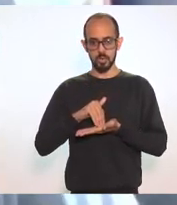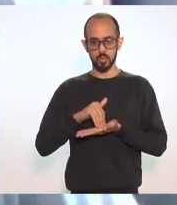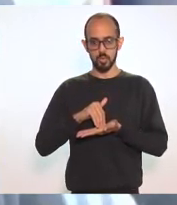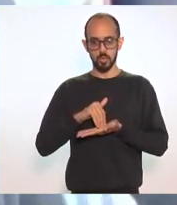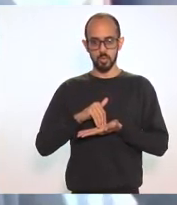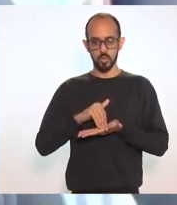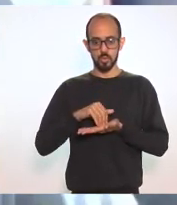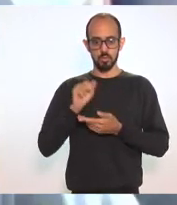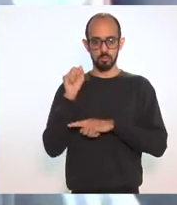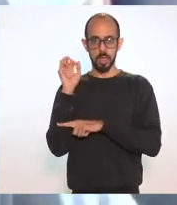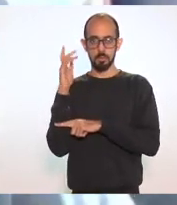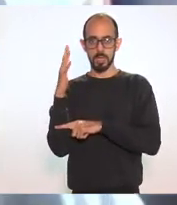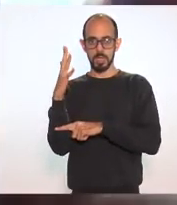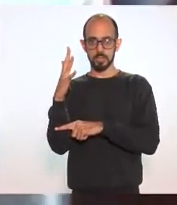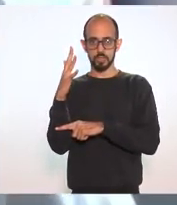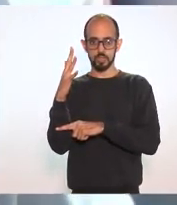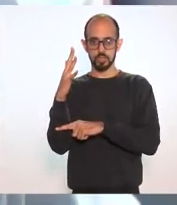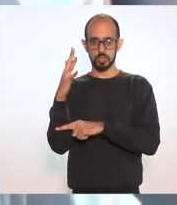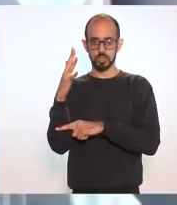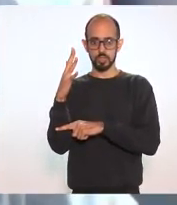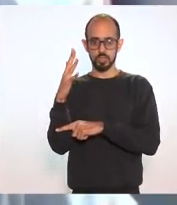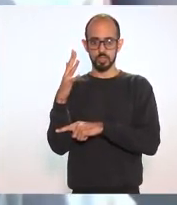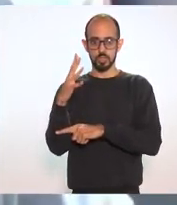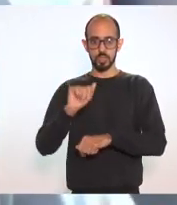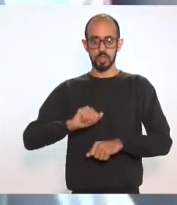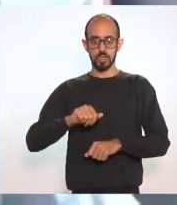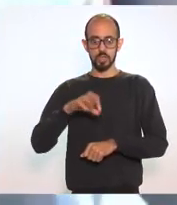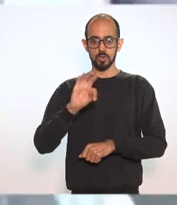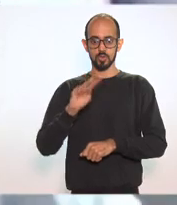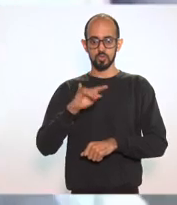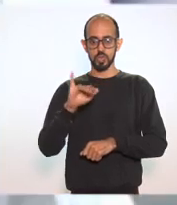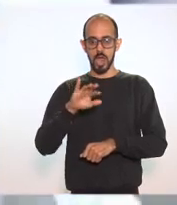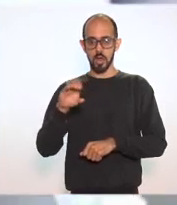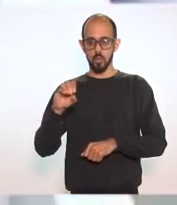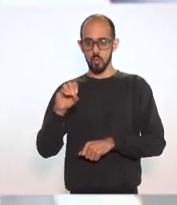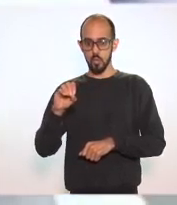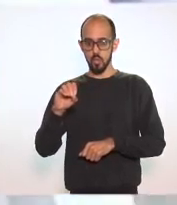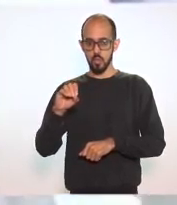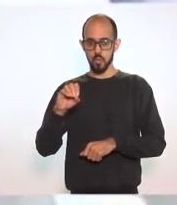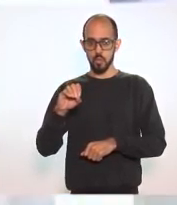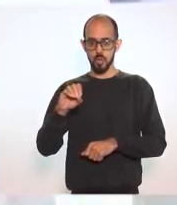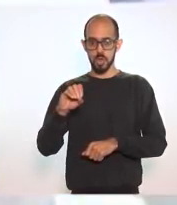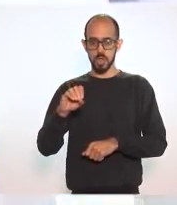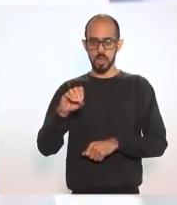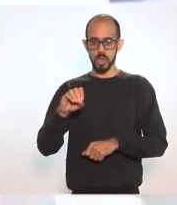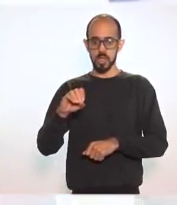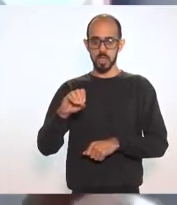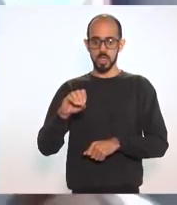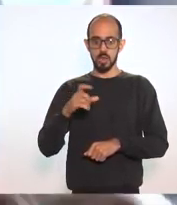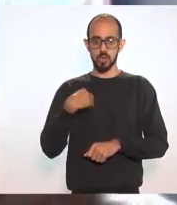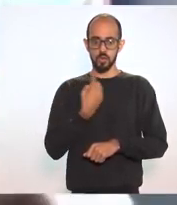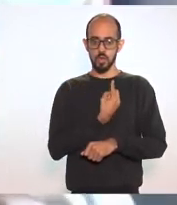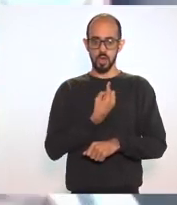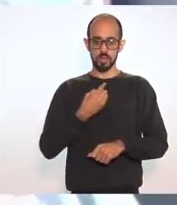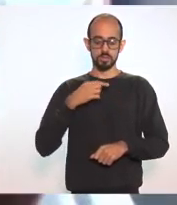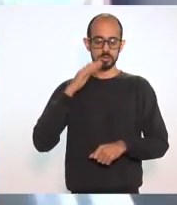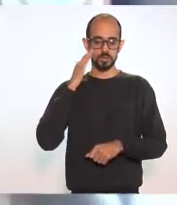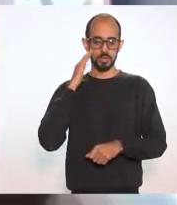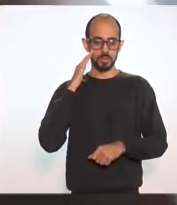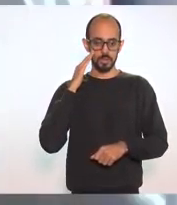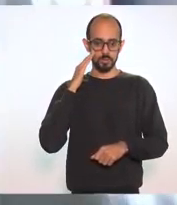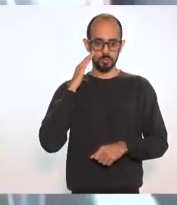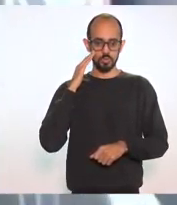do Ambiente, nosso companheiro Tiago Pampolha, sim, que acatou um pedido nosso, e por isso